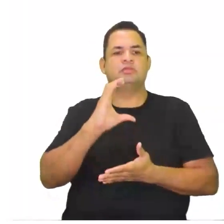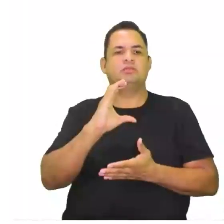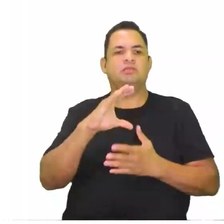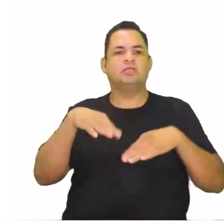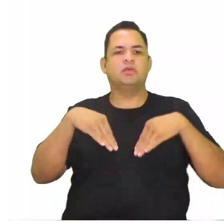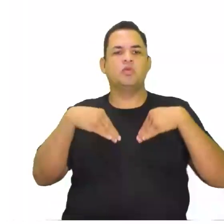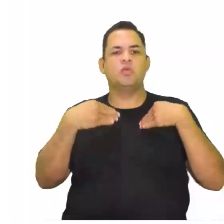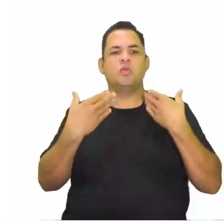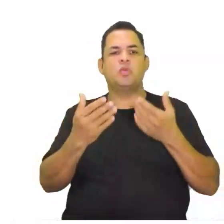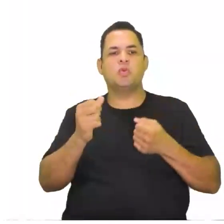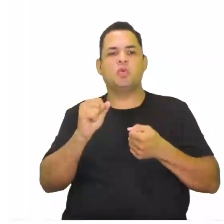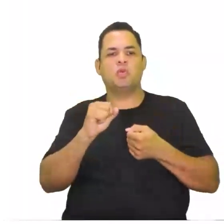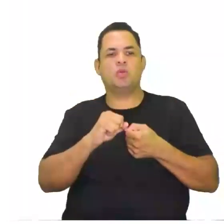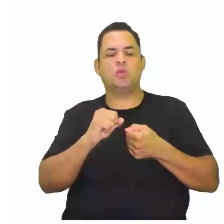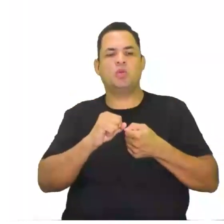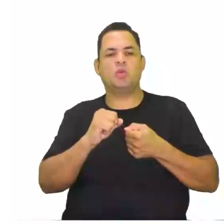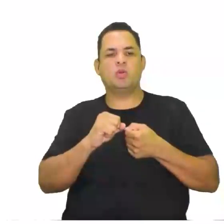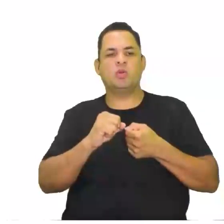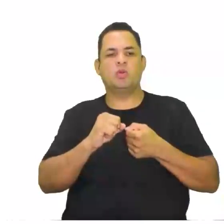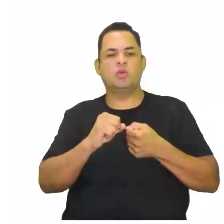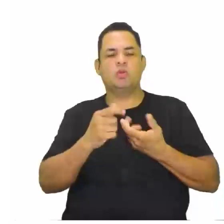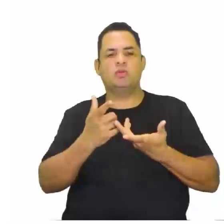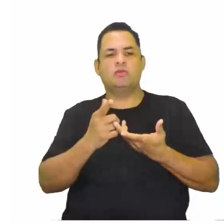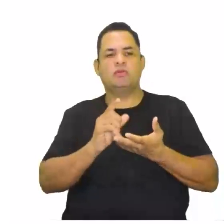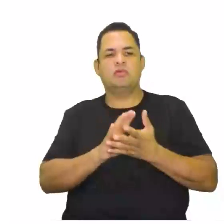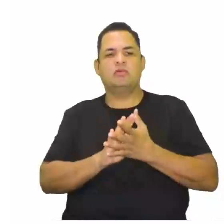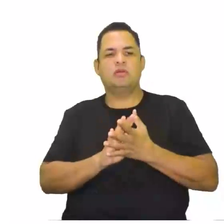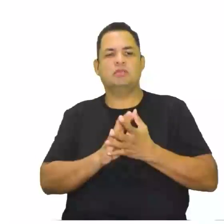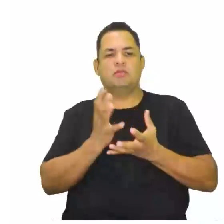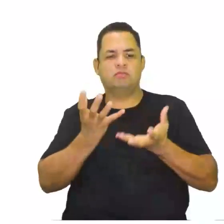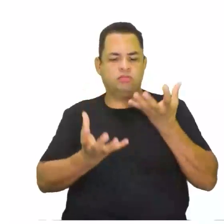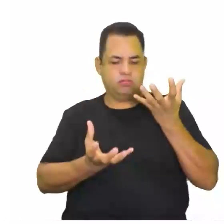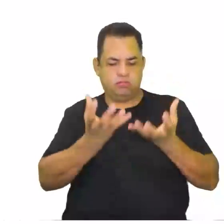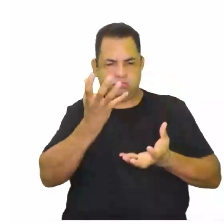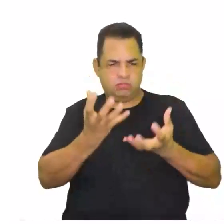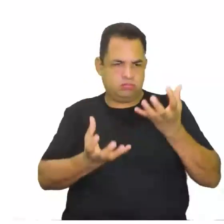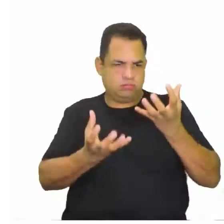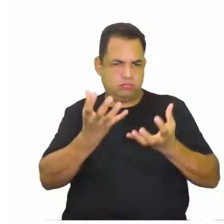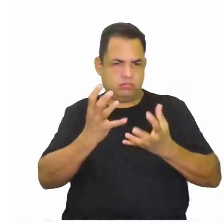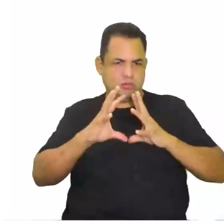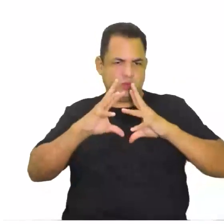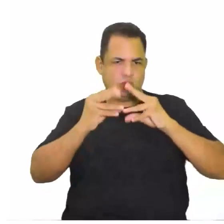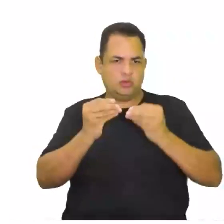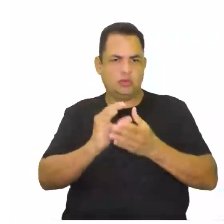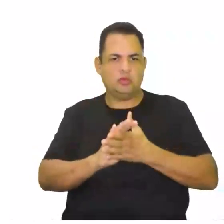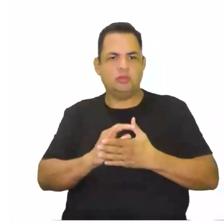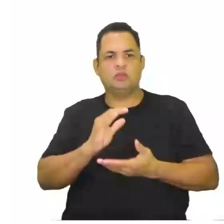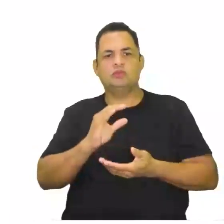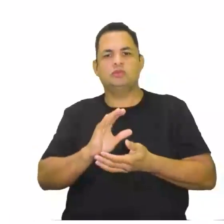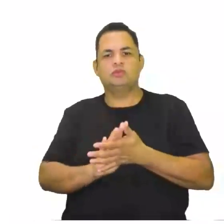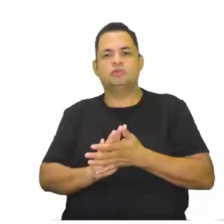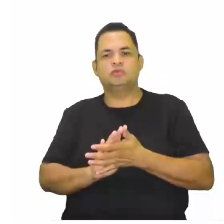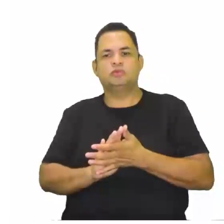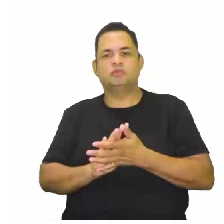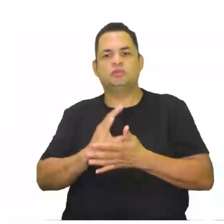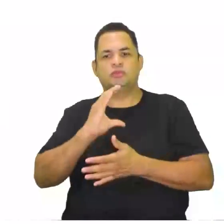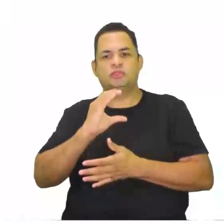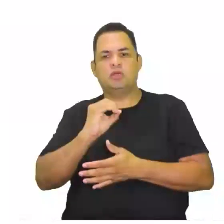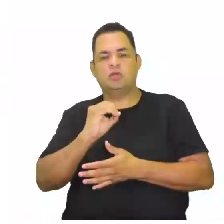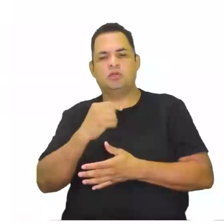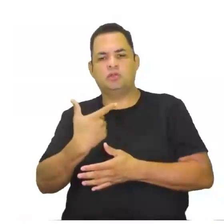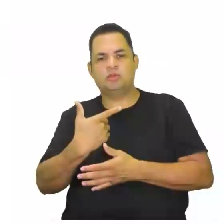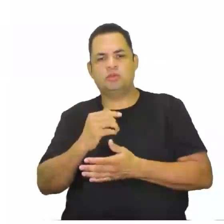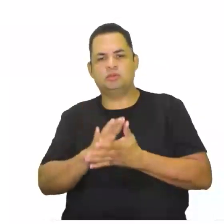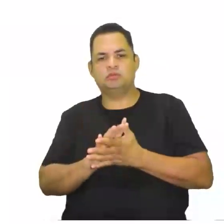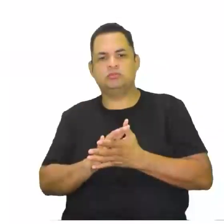gente faz a combustão total do monóxido de carbono, o nosso produto